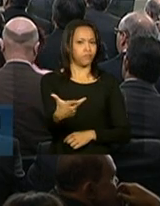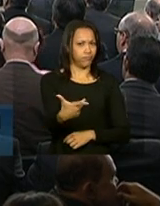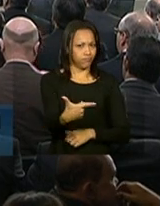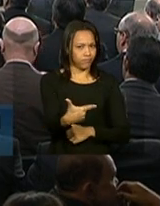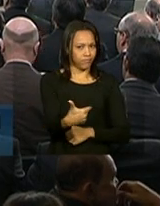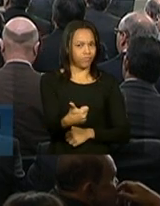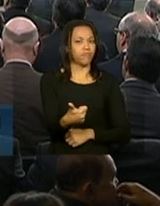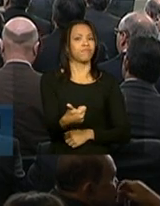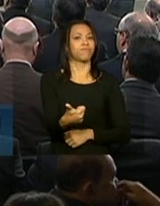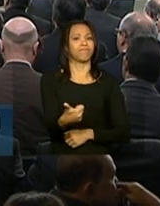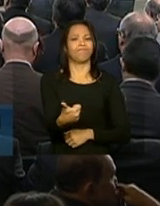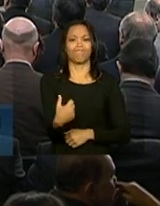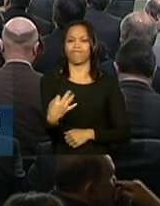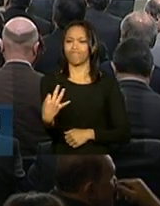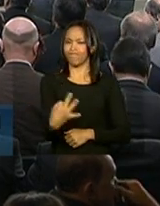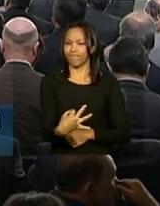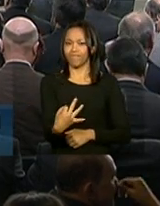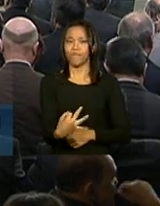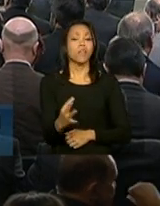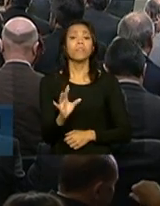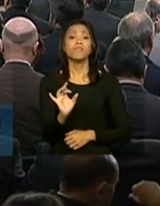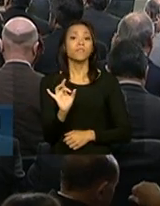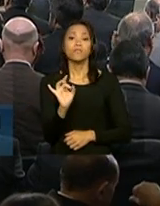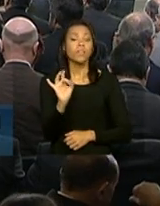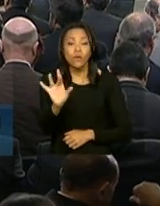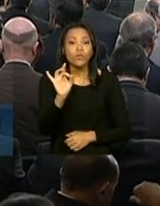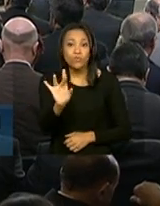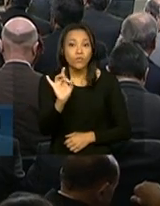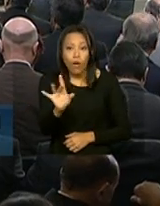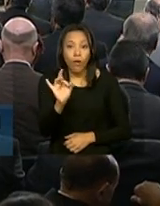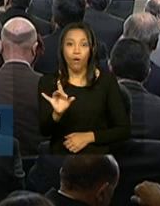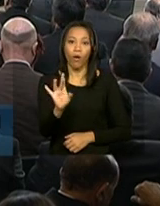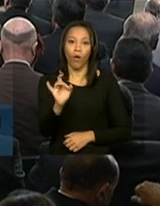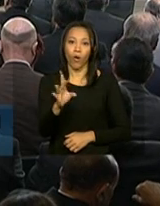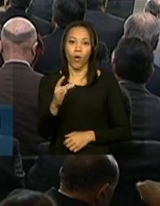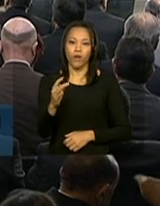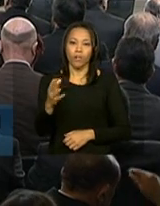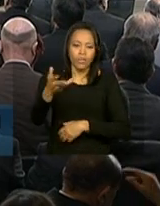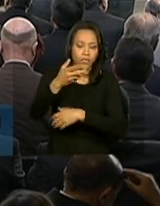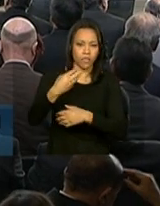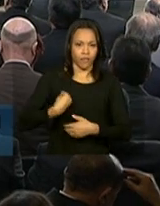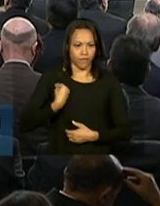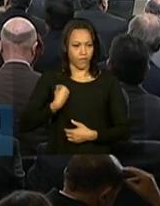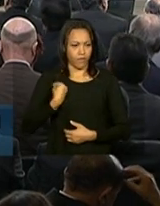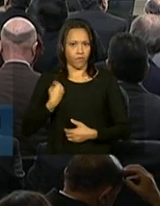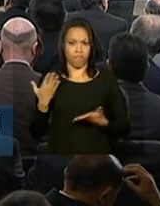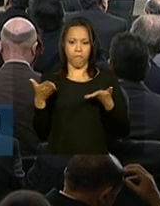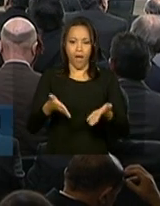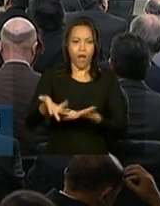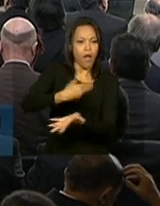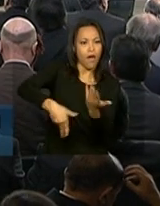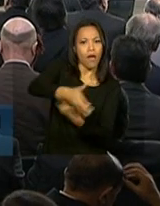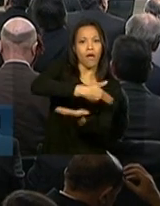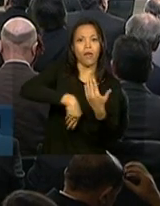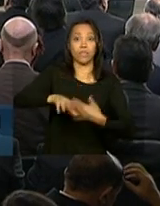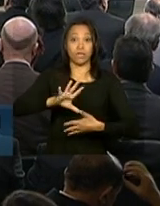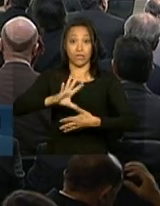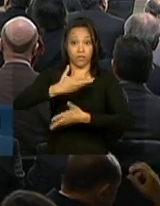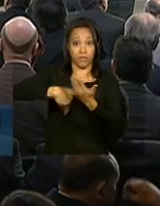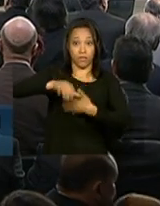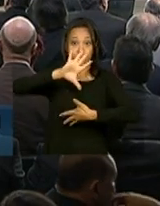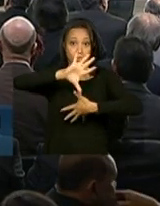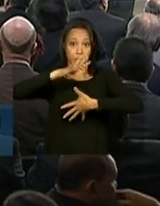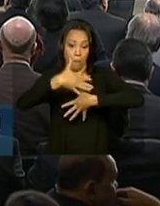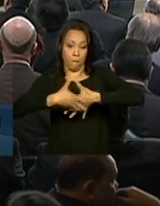mais completa, não só forma de integração da América Latina e dos